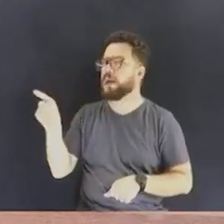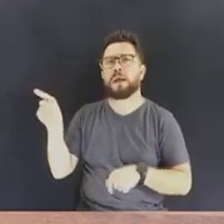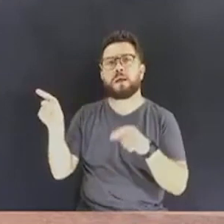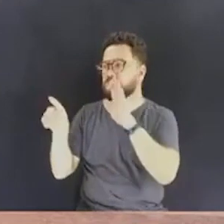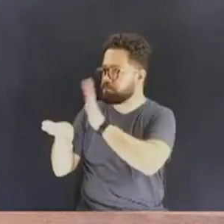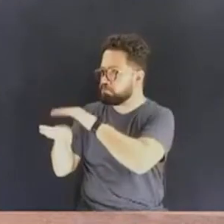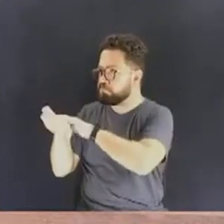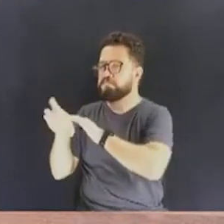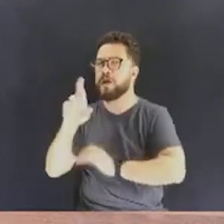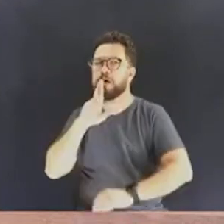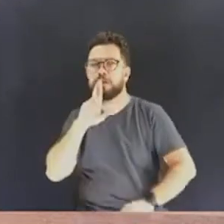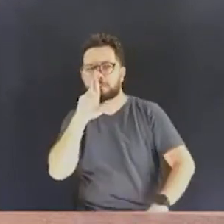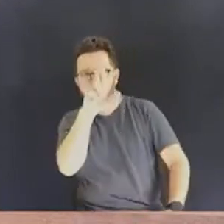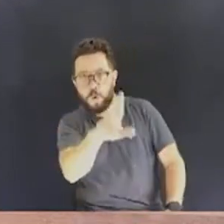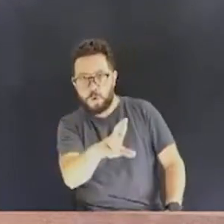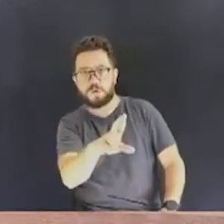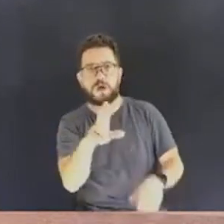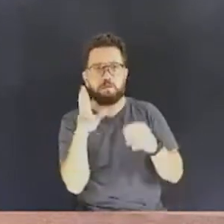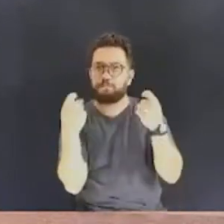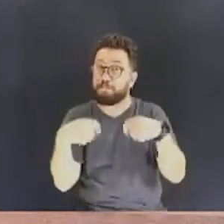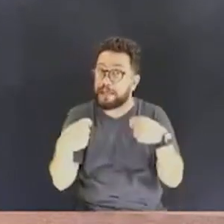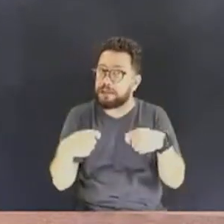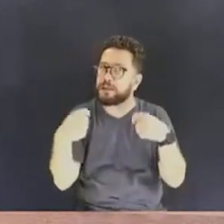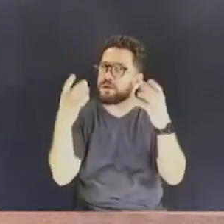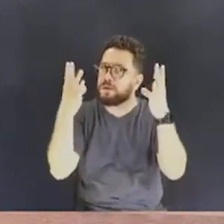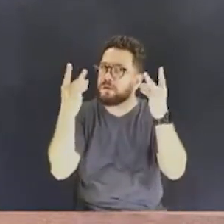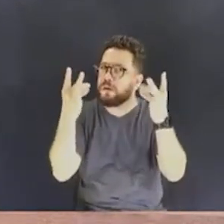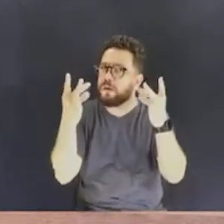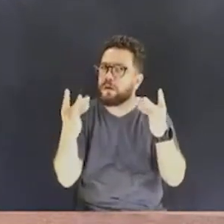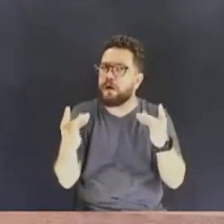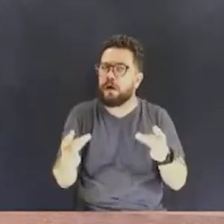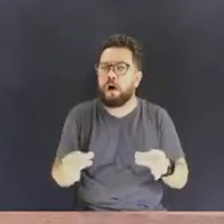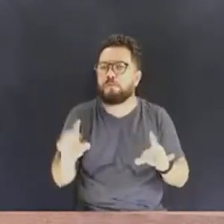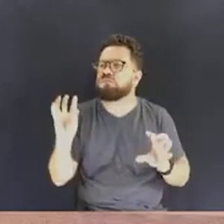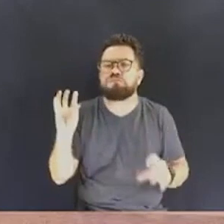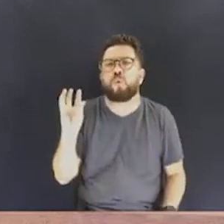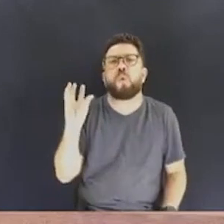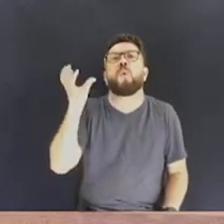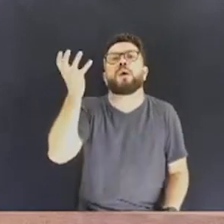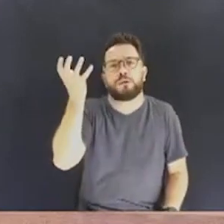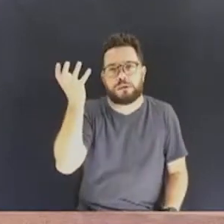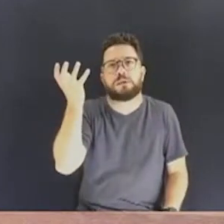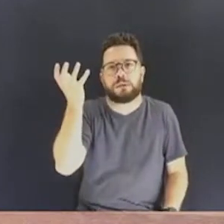escrito a Vossa Excelência, detalhando quais foram os impedimentos que